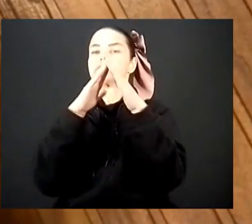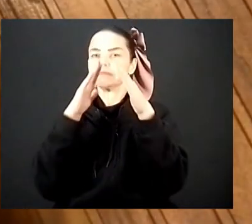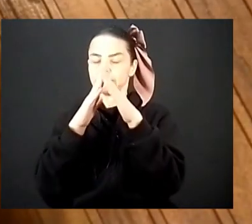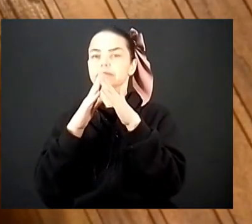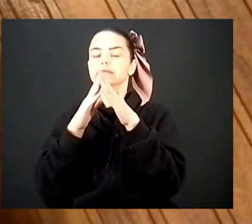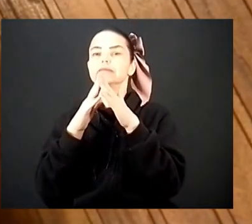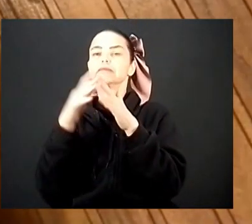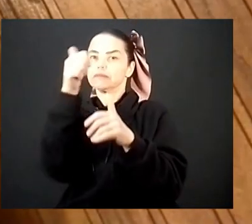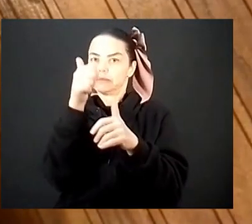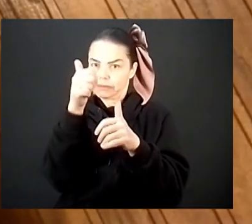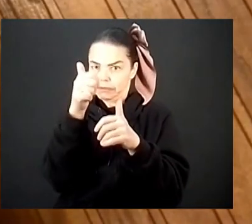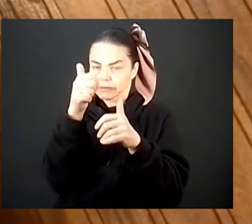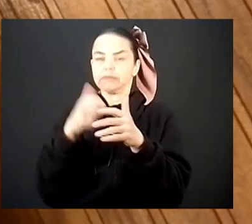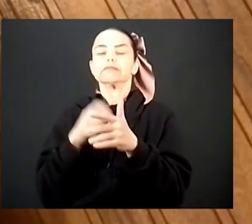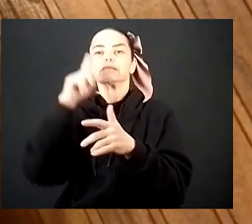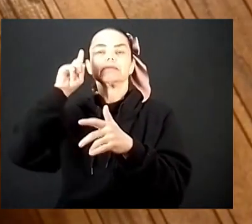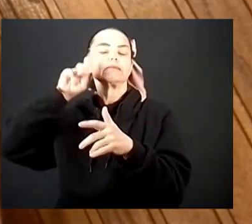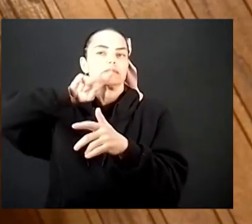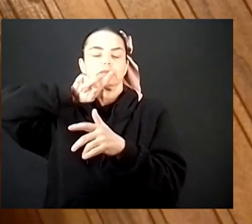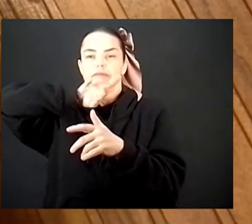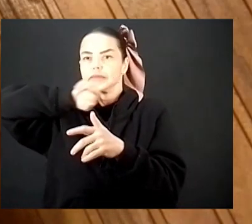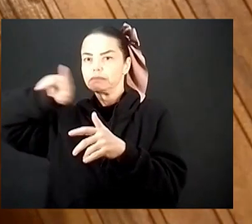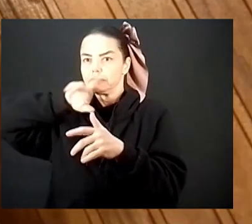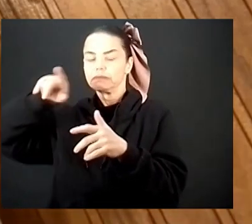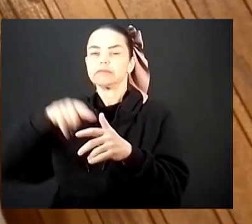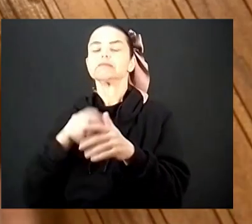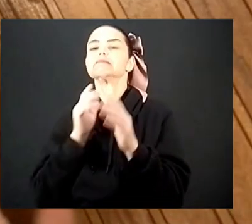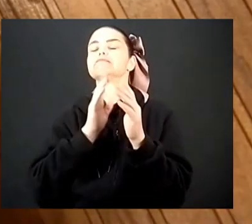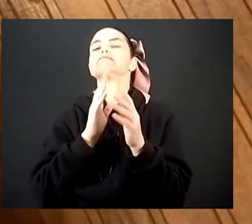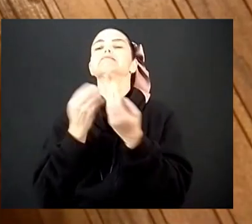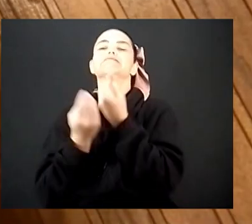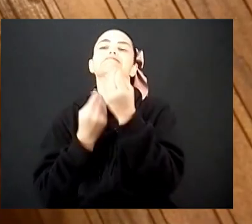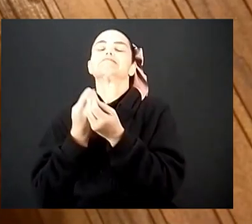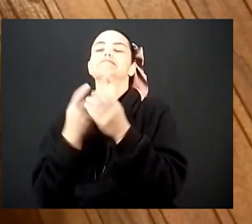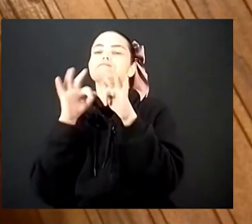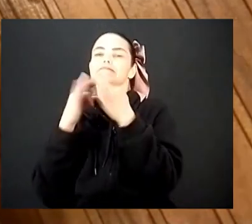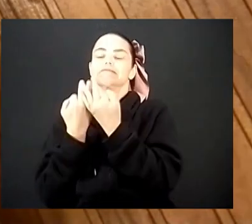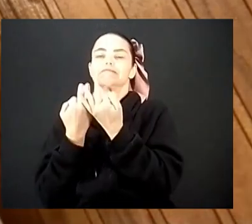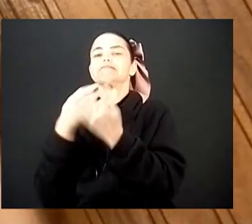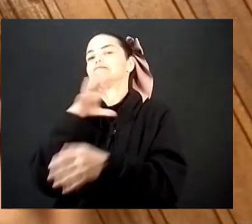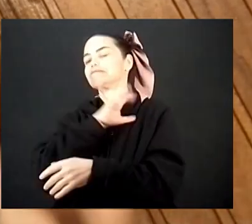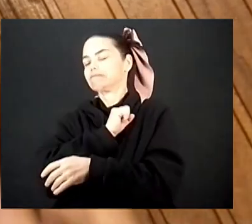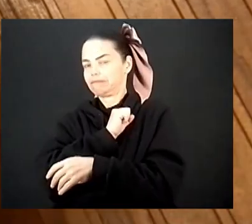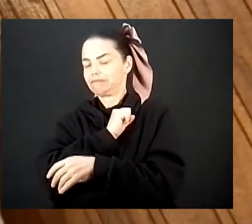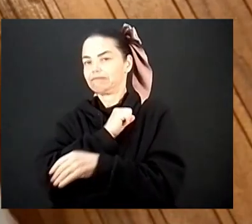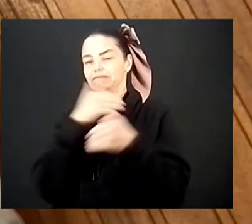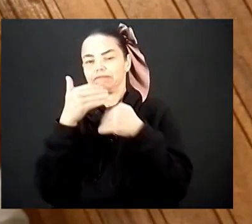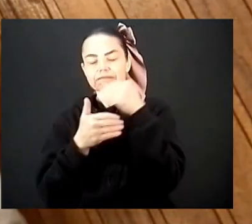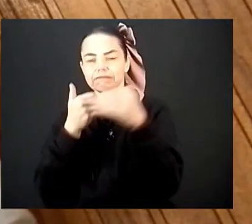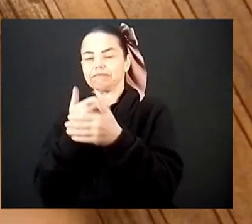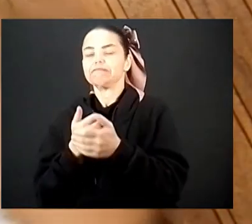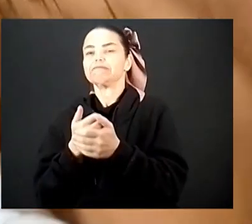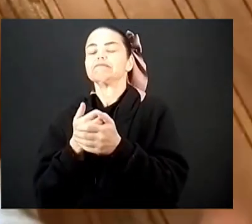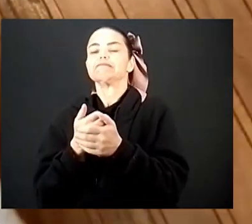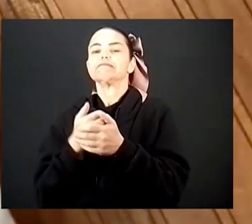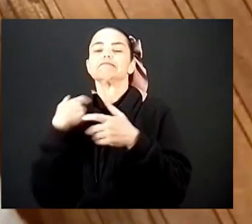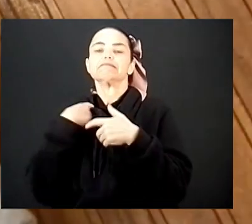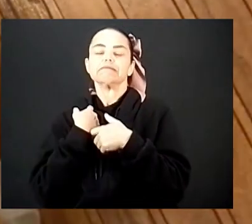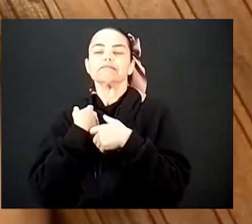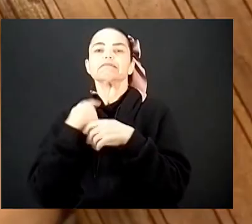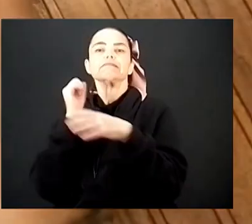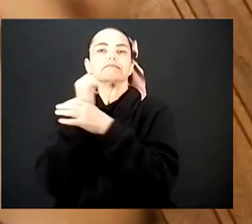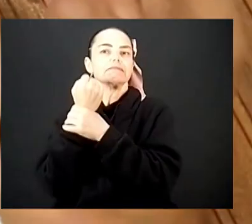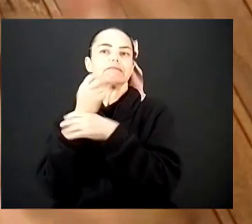formas diferentes de amor. A gente tem famílias que a forma de amor é através de assegurar a